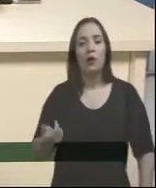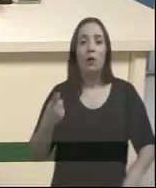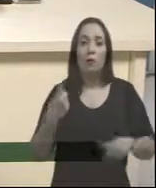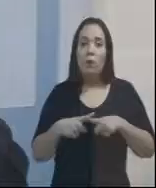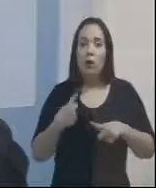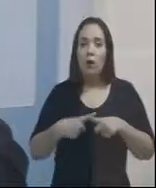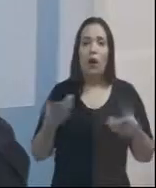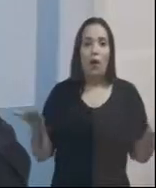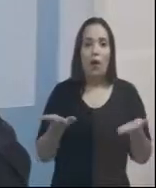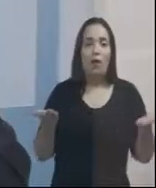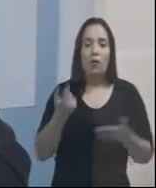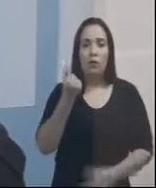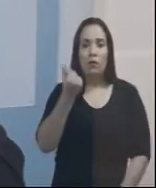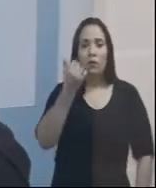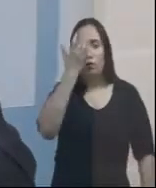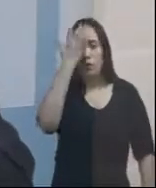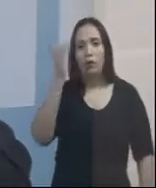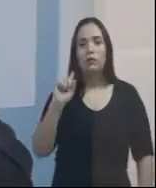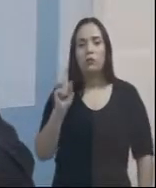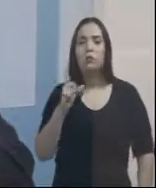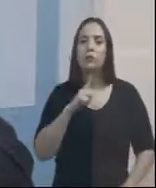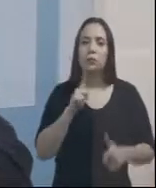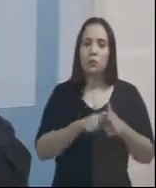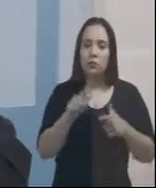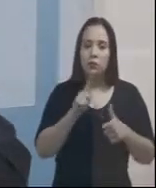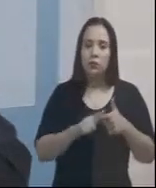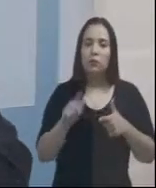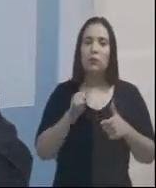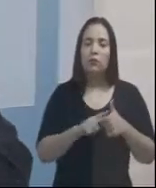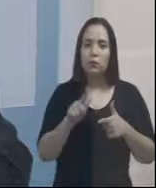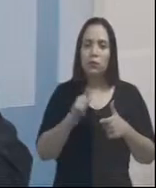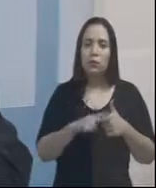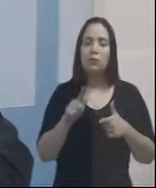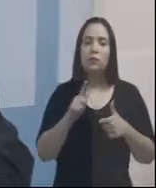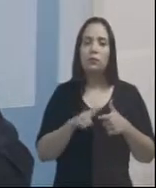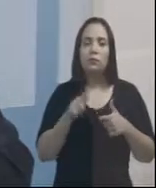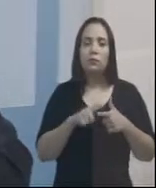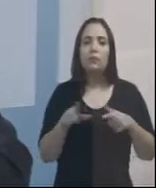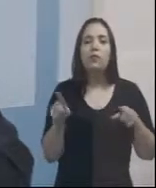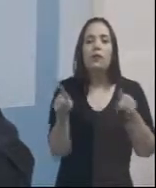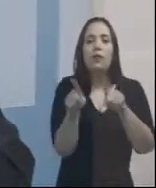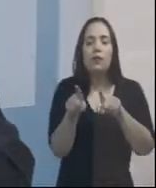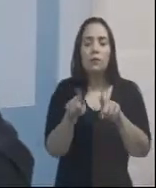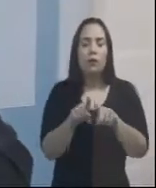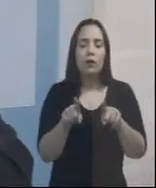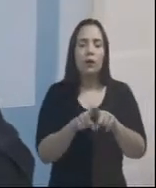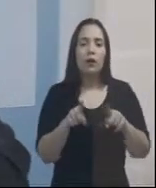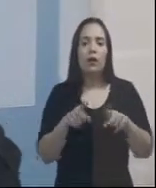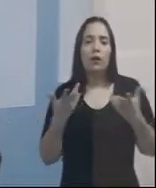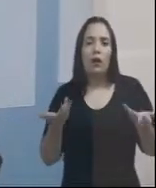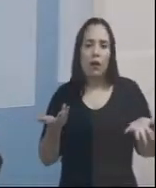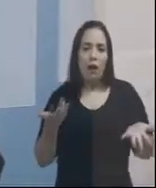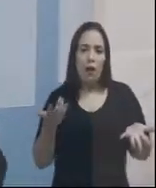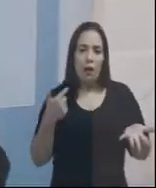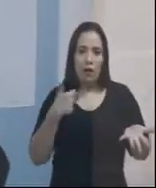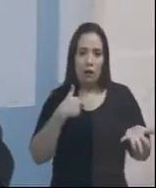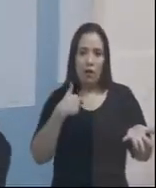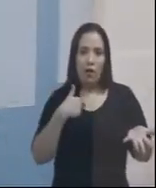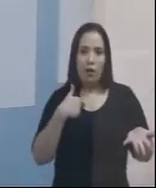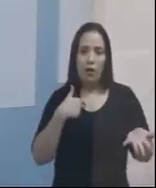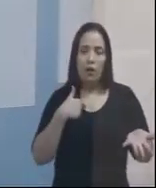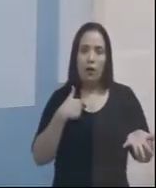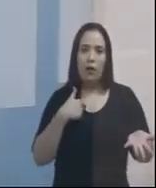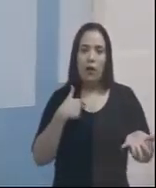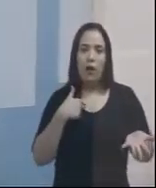não está fácil, né? Nós estamos passando uma recessão muito grande e o pai de família não vai deixar de levar o